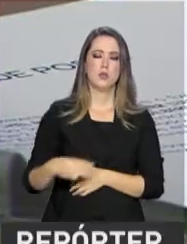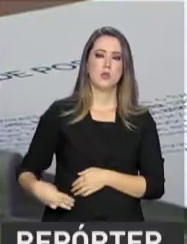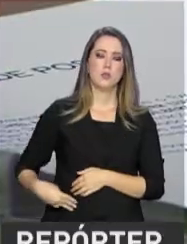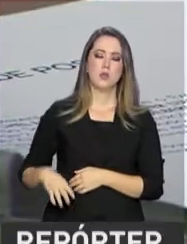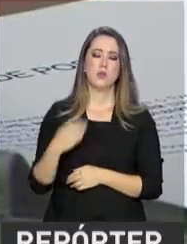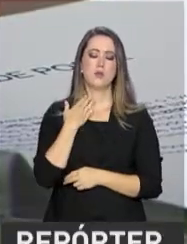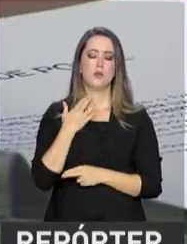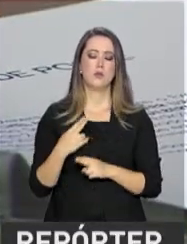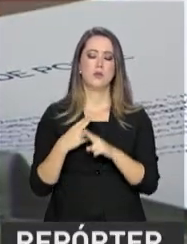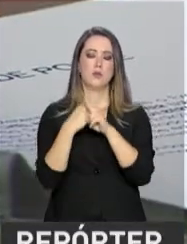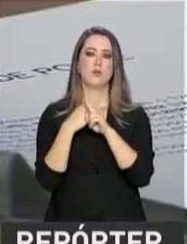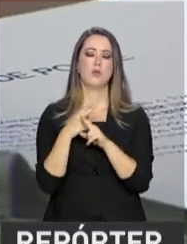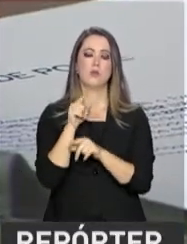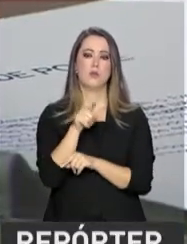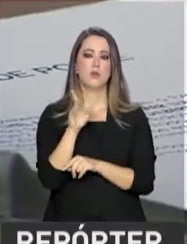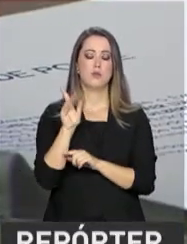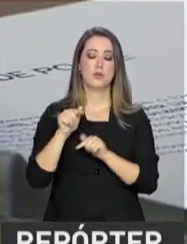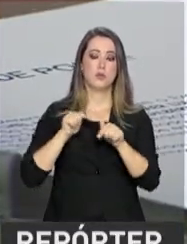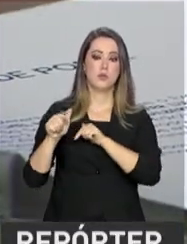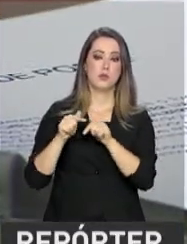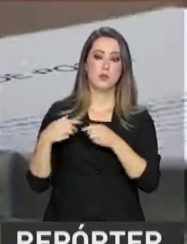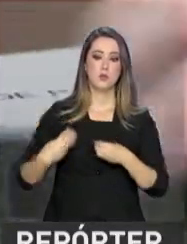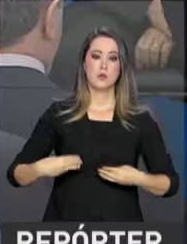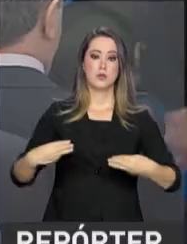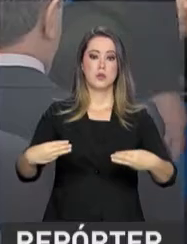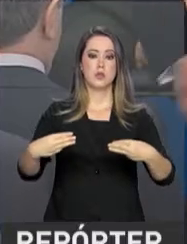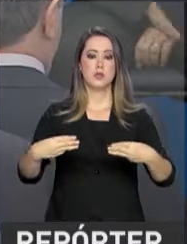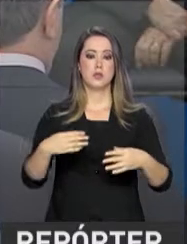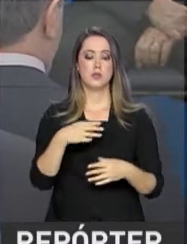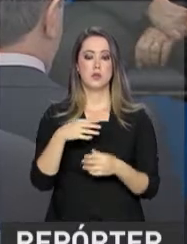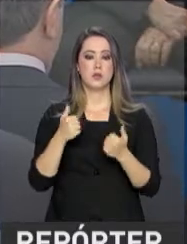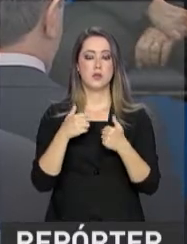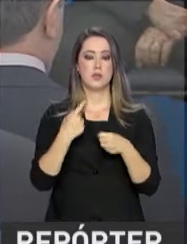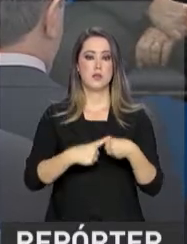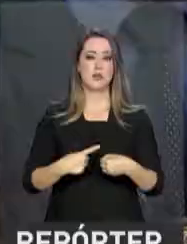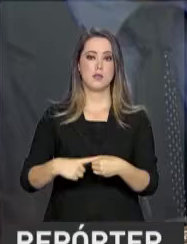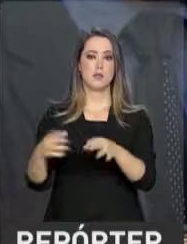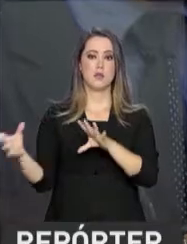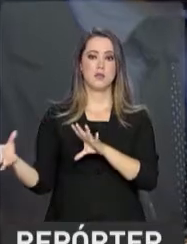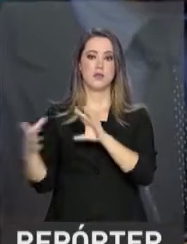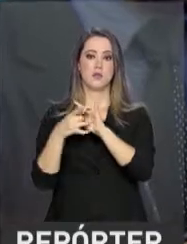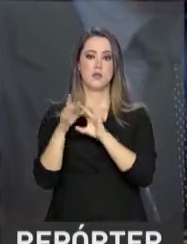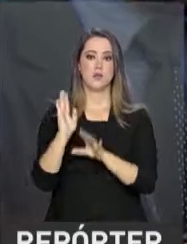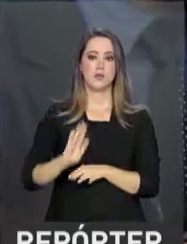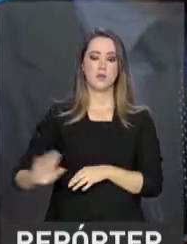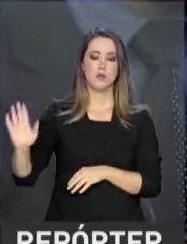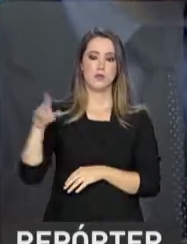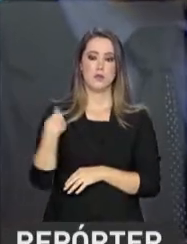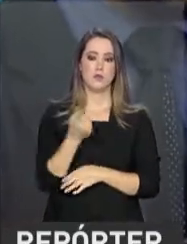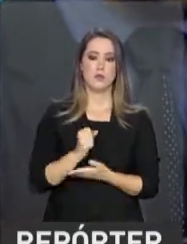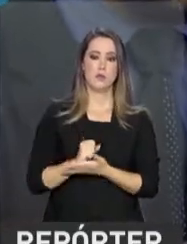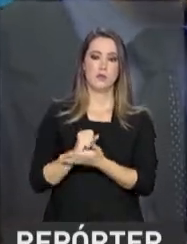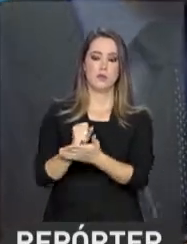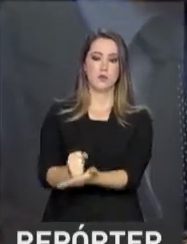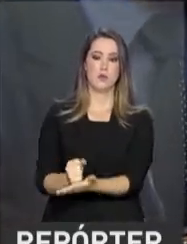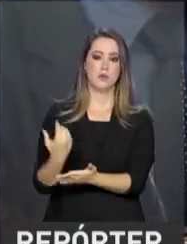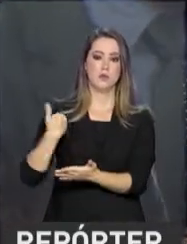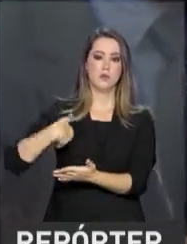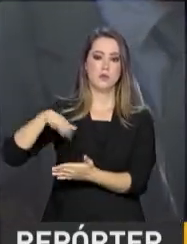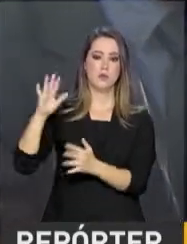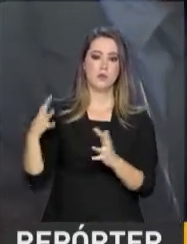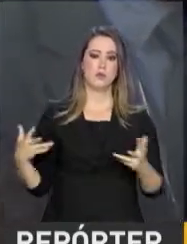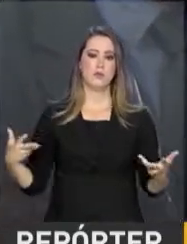que humberto ok já atuou como ministro da cidade e da integração nacional ea gente quer oferecer maior